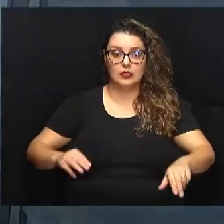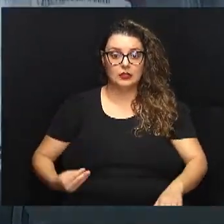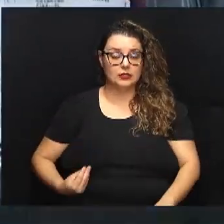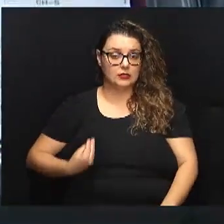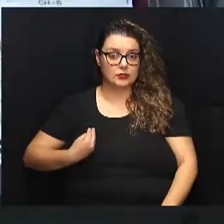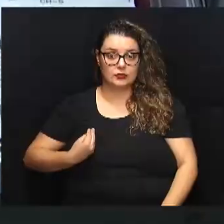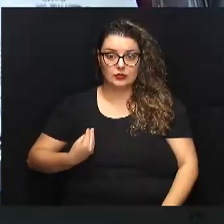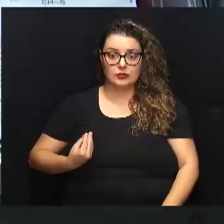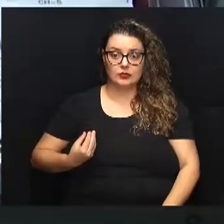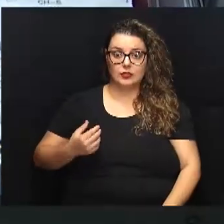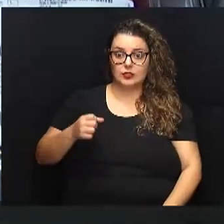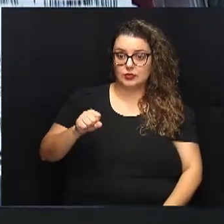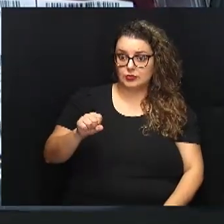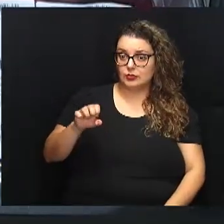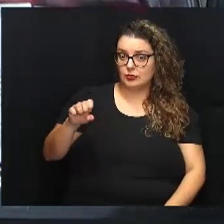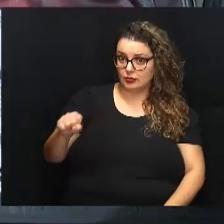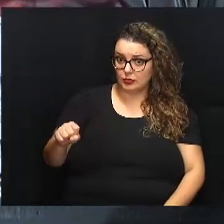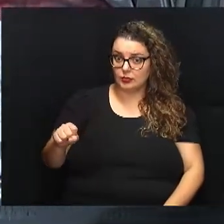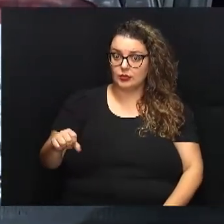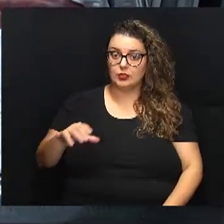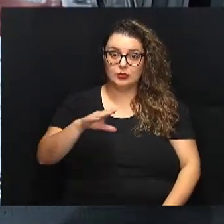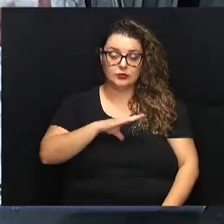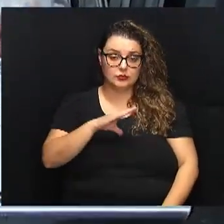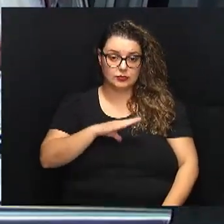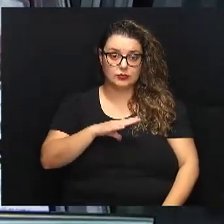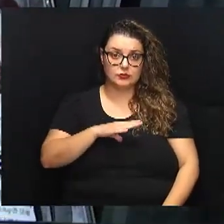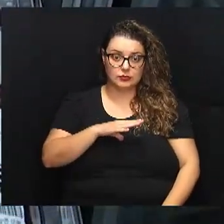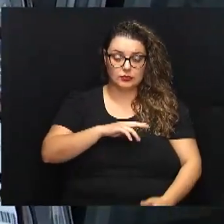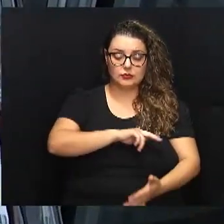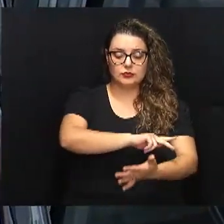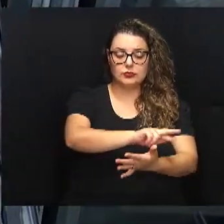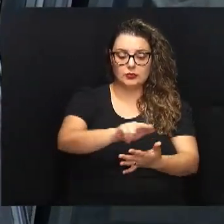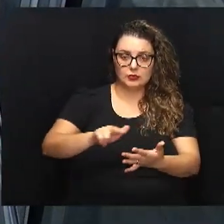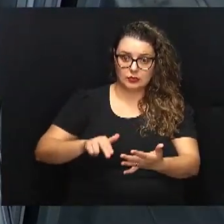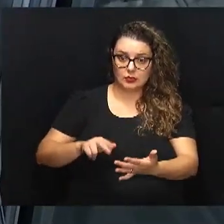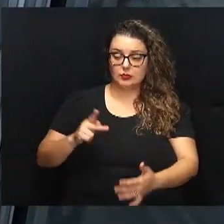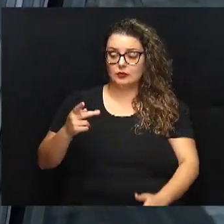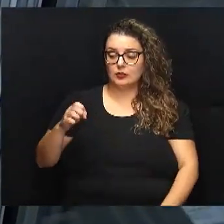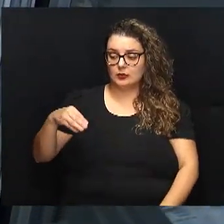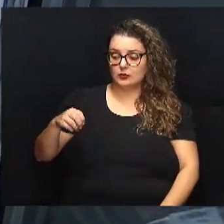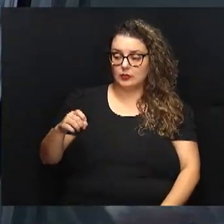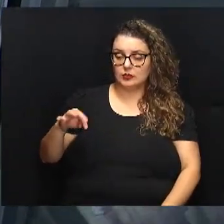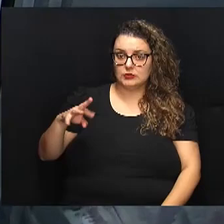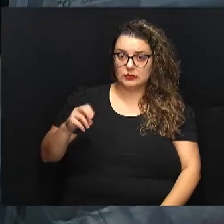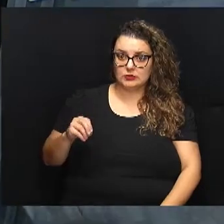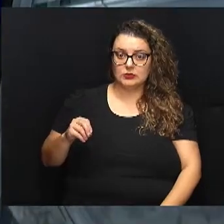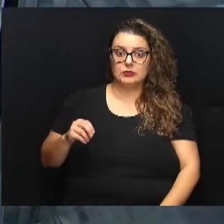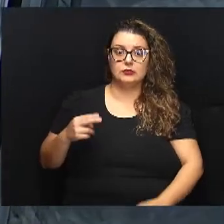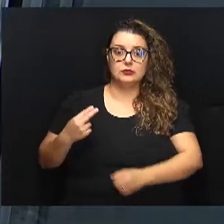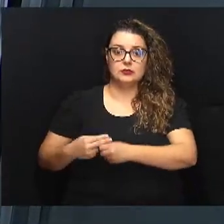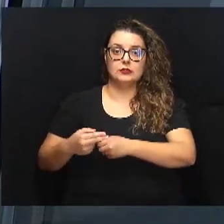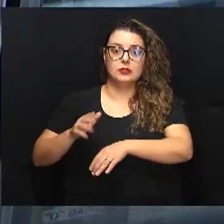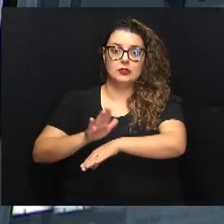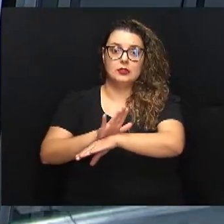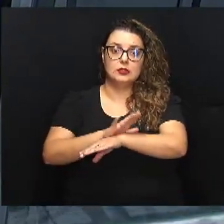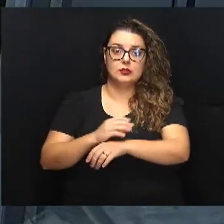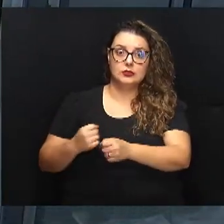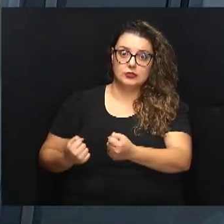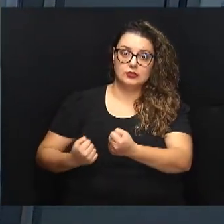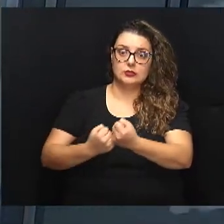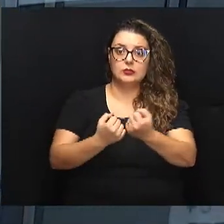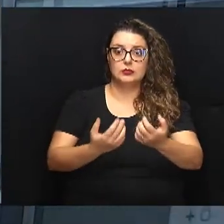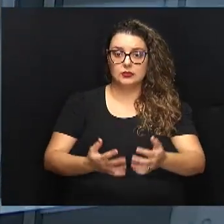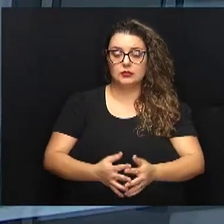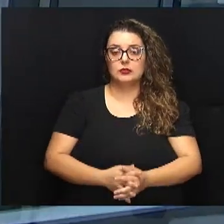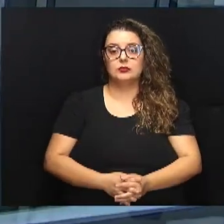de 88 cidades nas quais o Hemocentro da Unicamp ajuda nesse suporte, né,